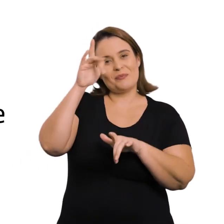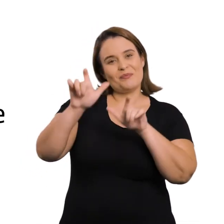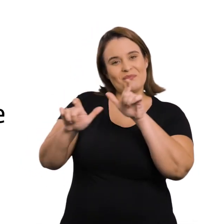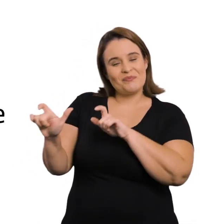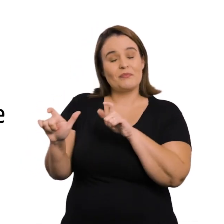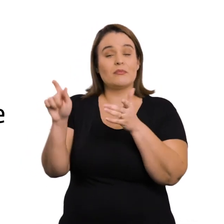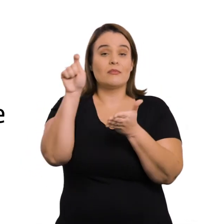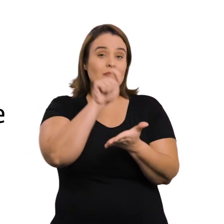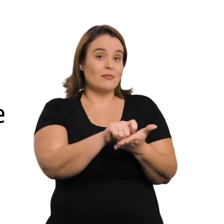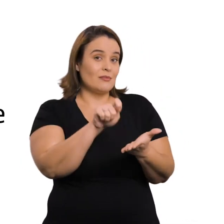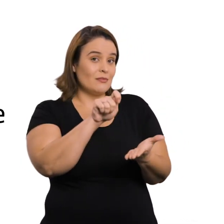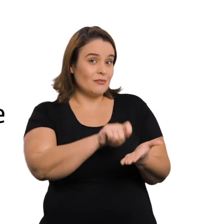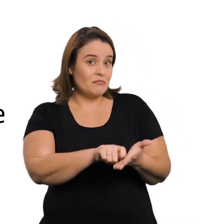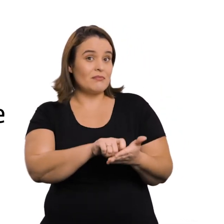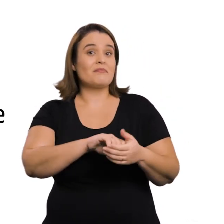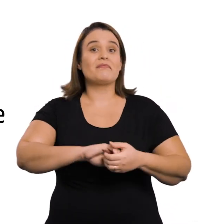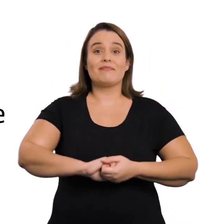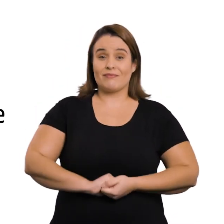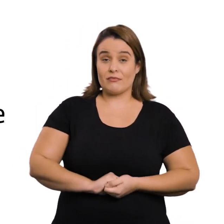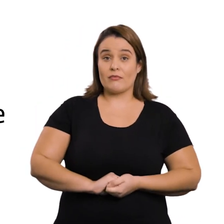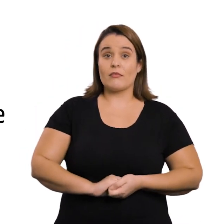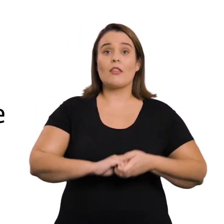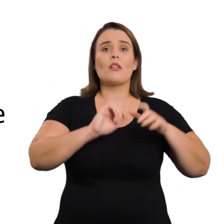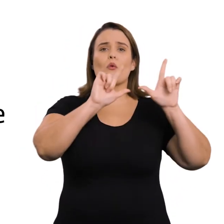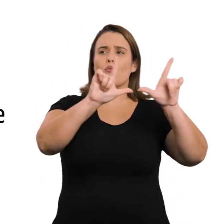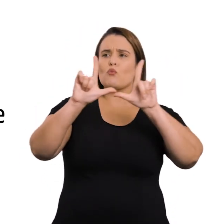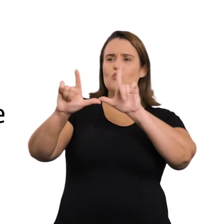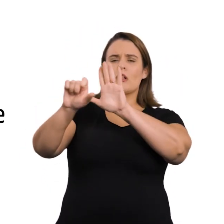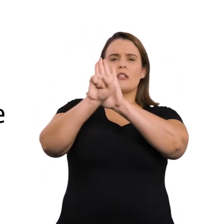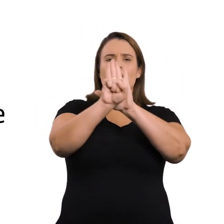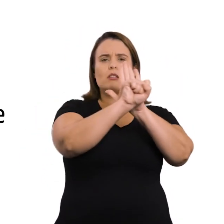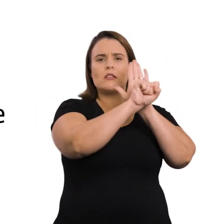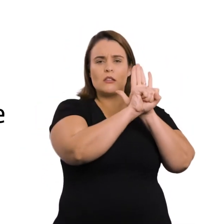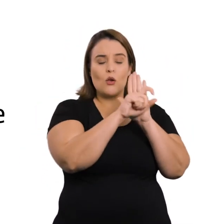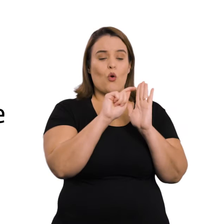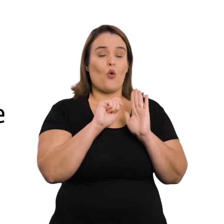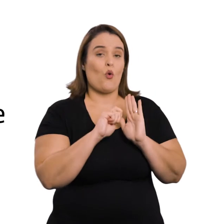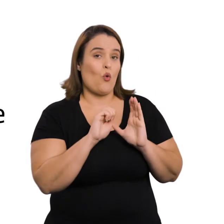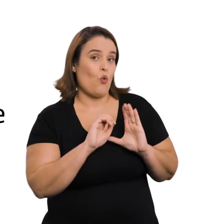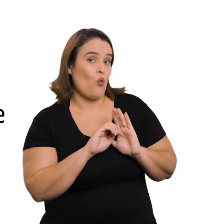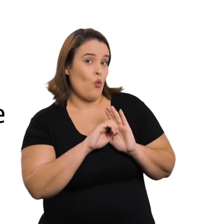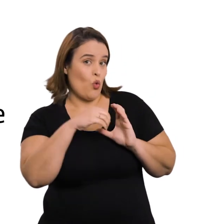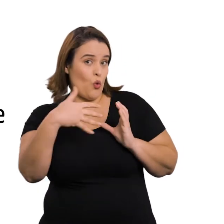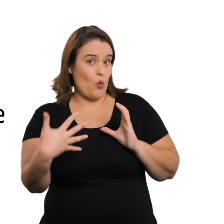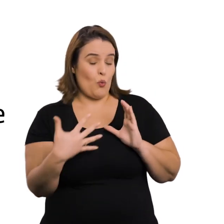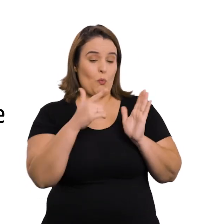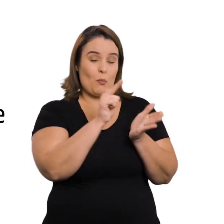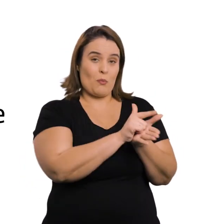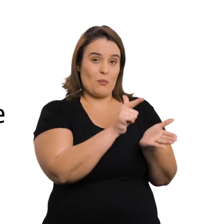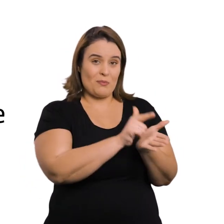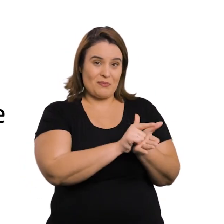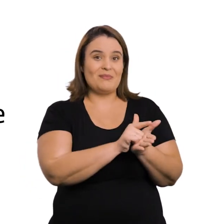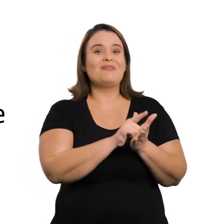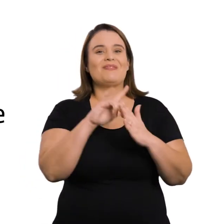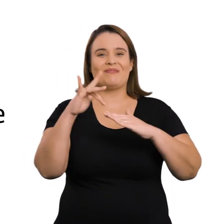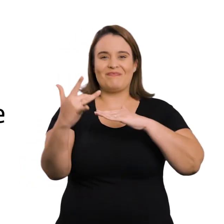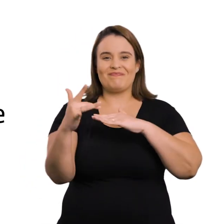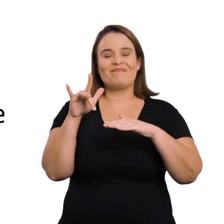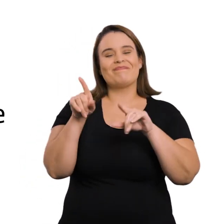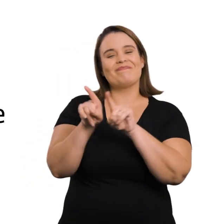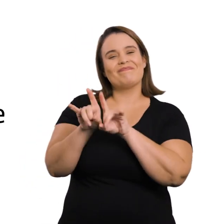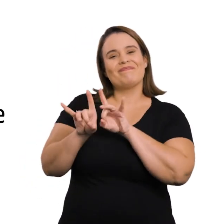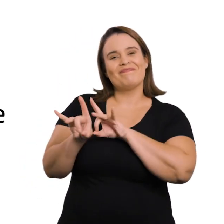pessoas, na comunicação escrita, na sinalização, no acesso aos conteúdos em papel, audiovisuais